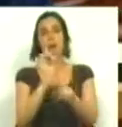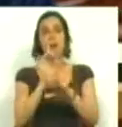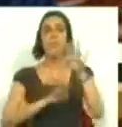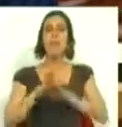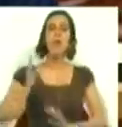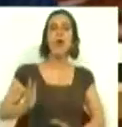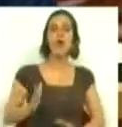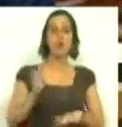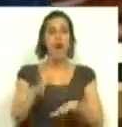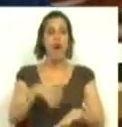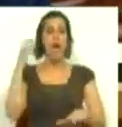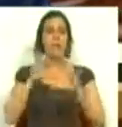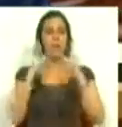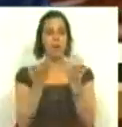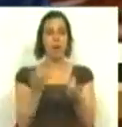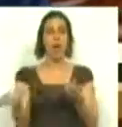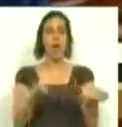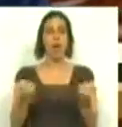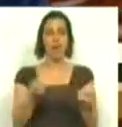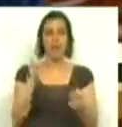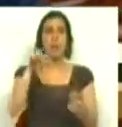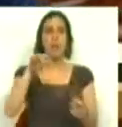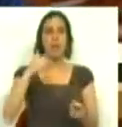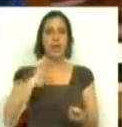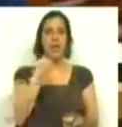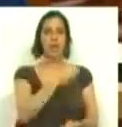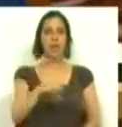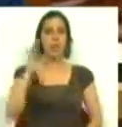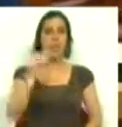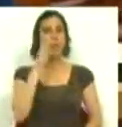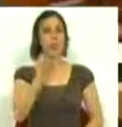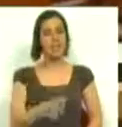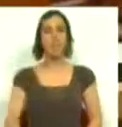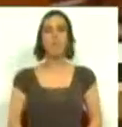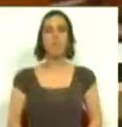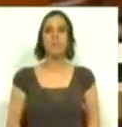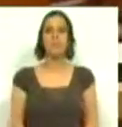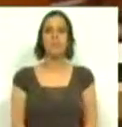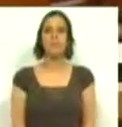que já foi feito pela Assembleia Geral das Organizações Unidas em 2010. Disse: